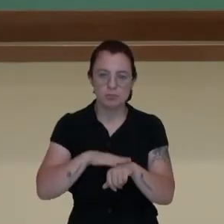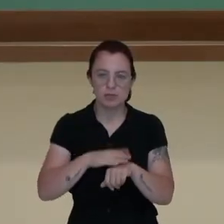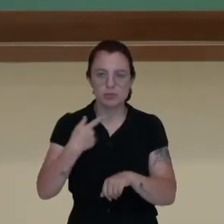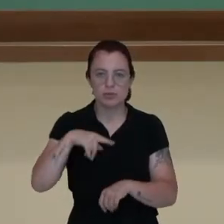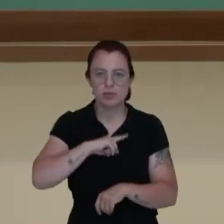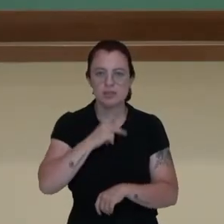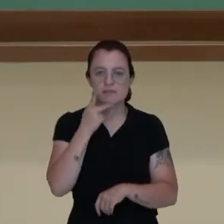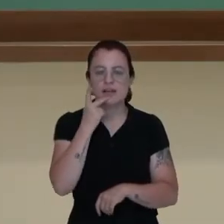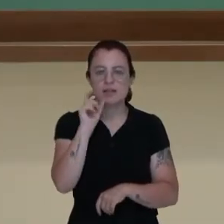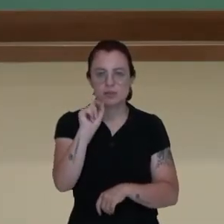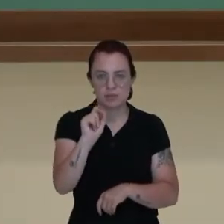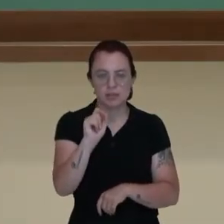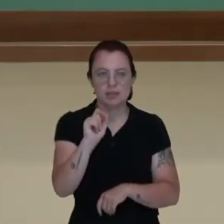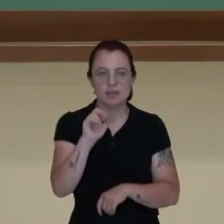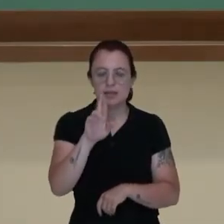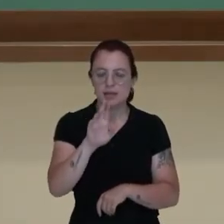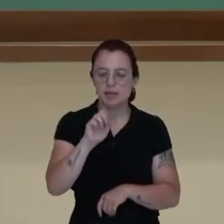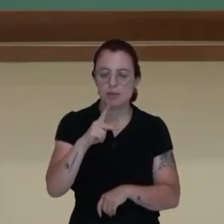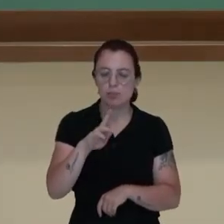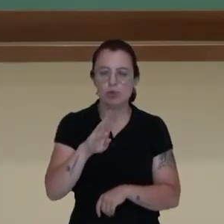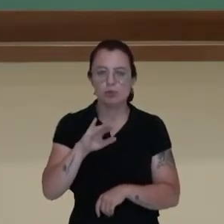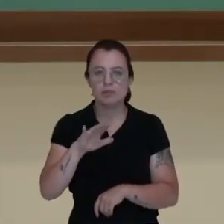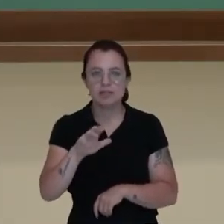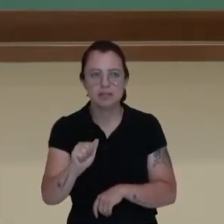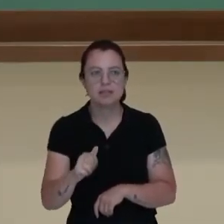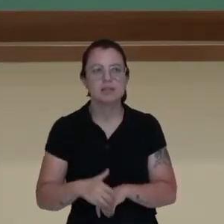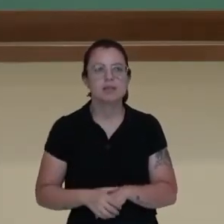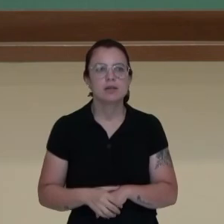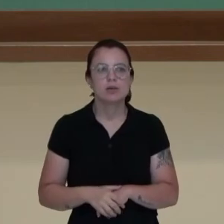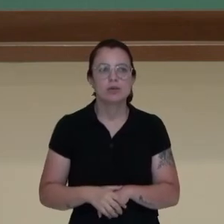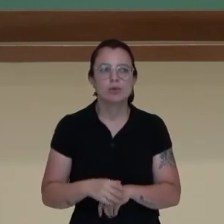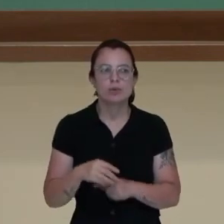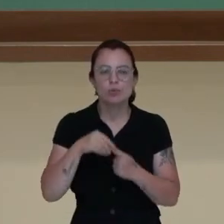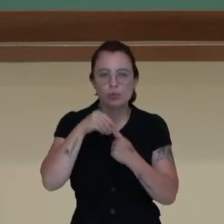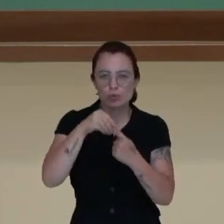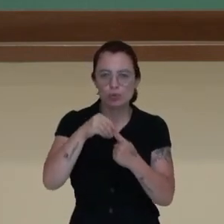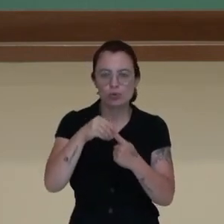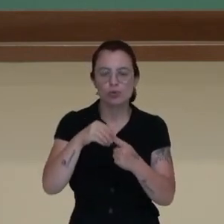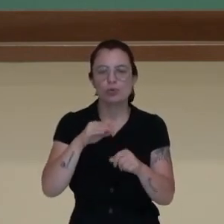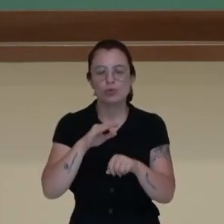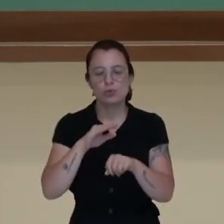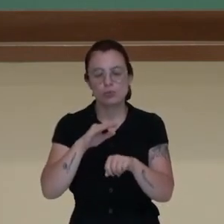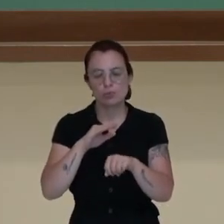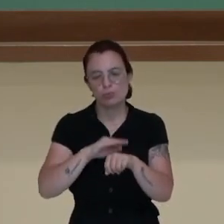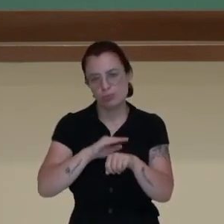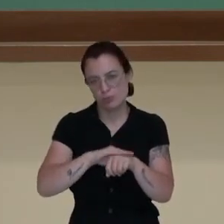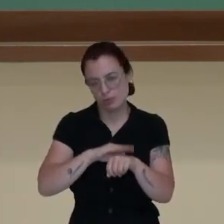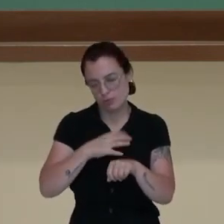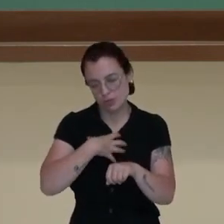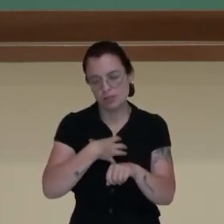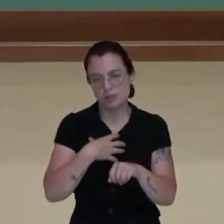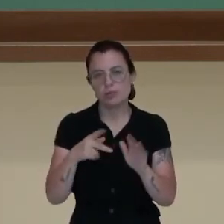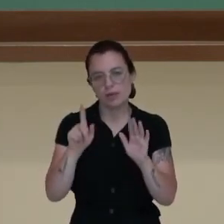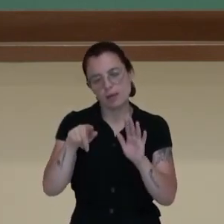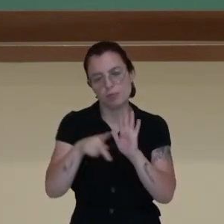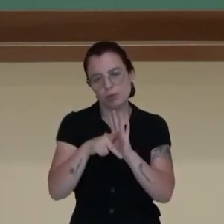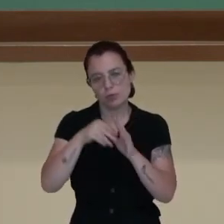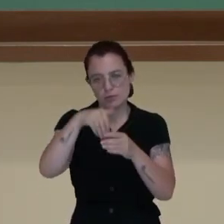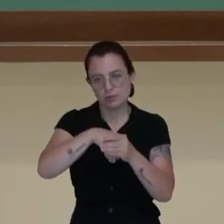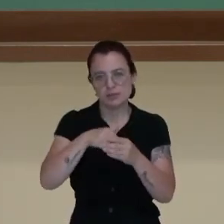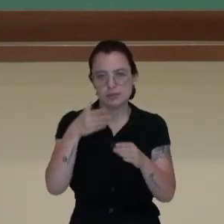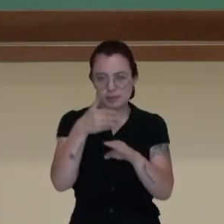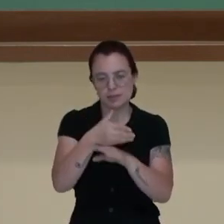governo instaurado, a gente fala que a única maneira de você ascender ao poder político é através de uma eleição.